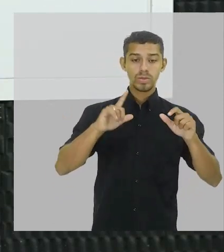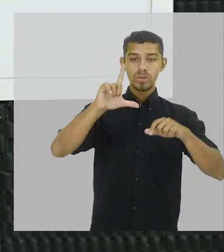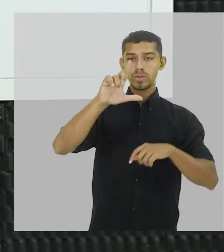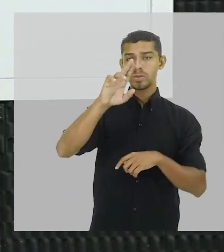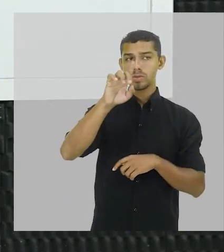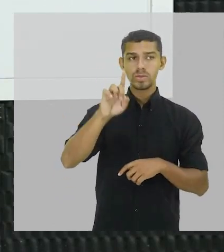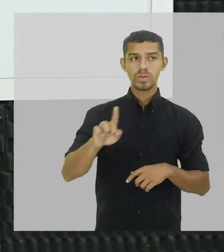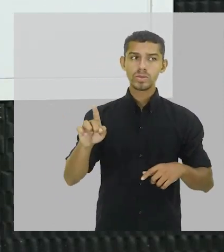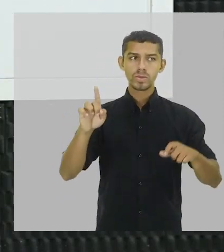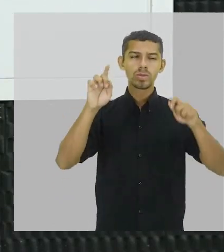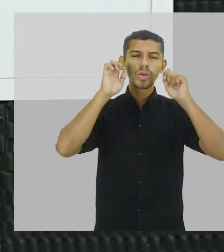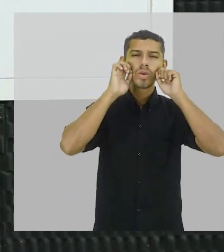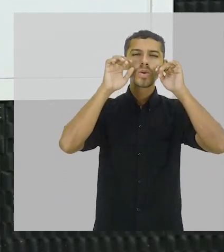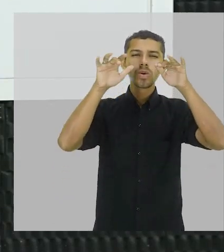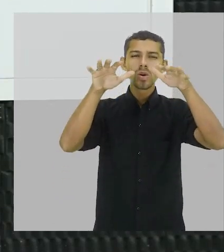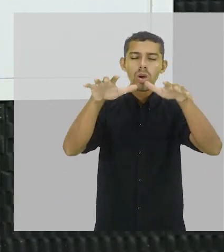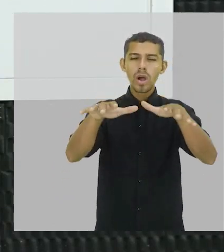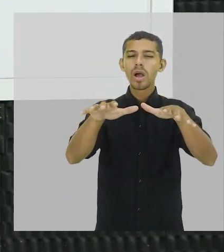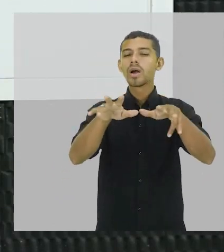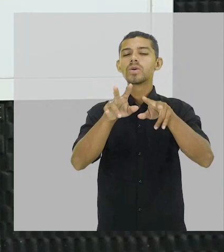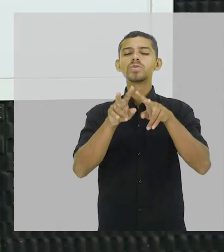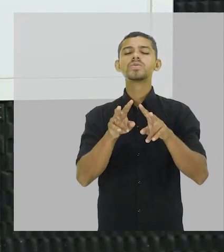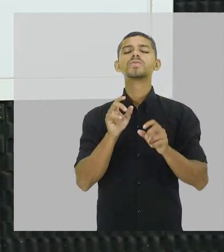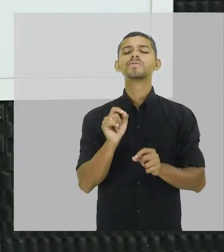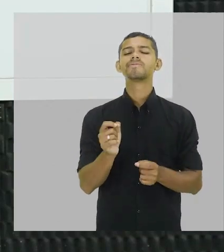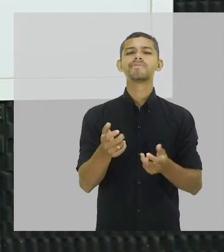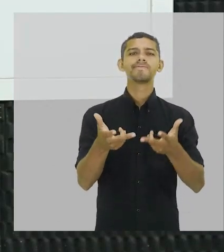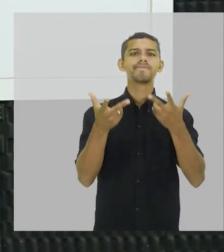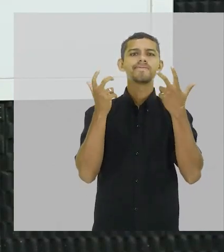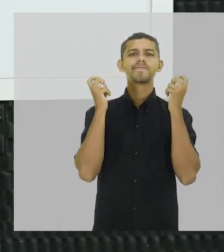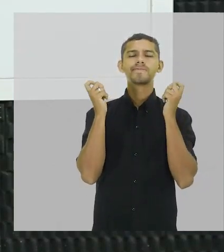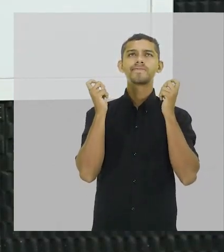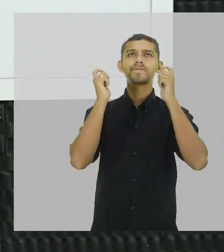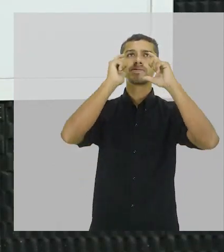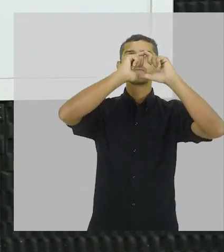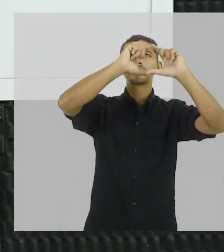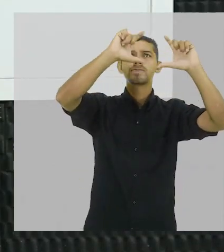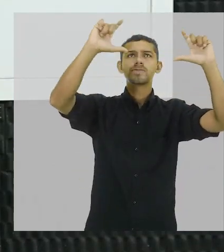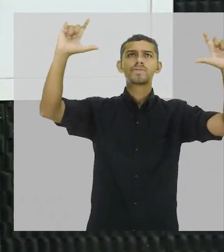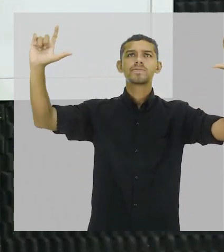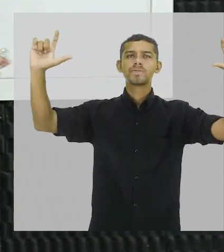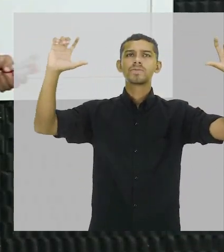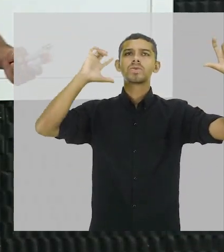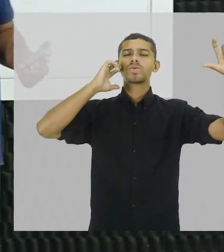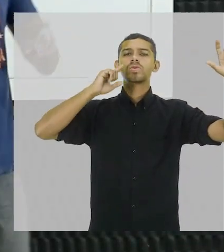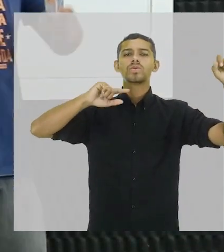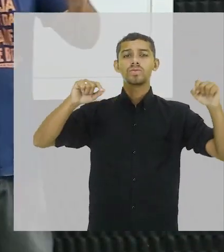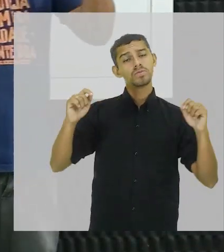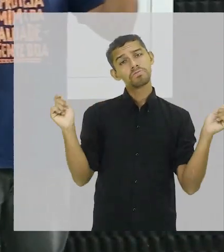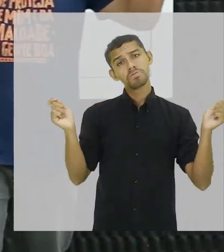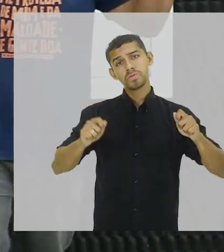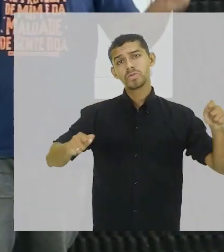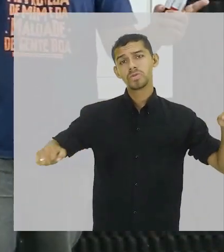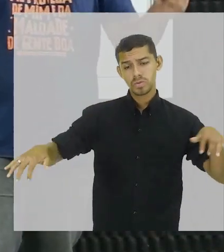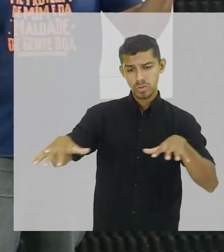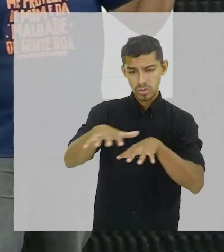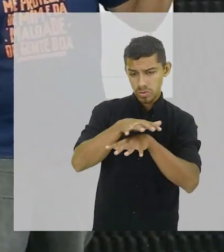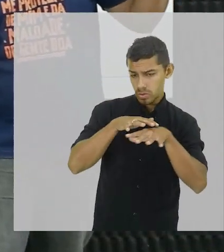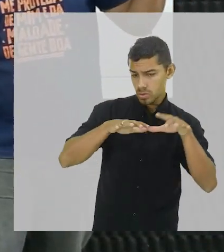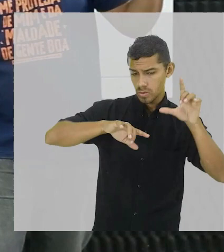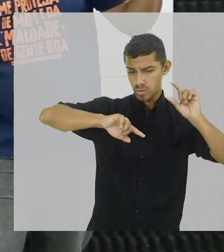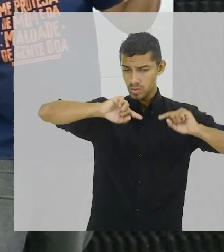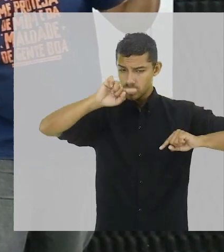meio, essa diferença, certo? Pode ser a questão do comprimento de onda ou da